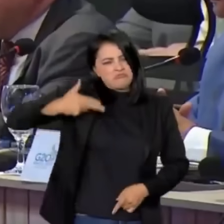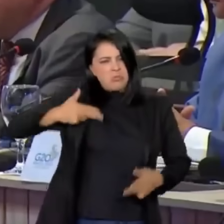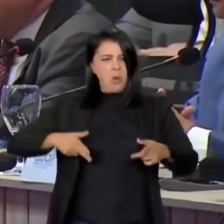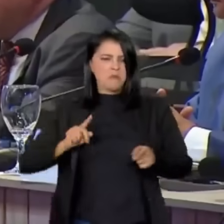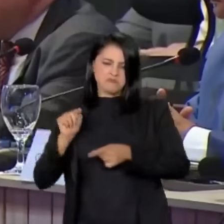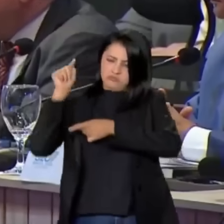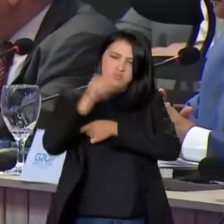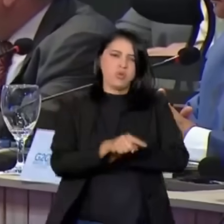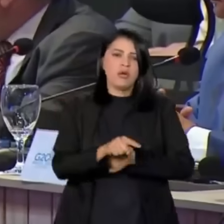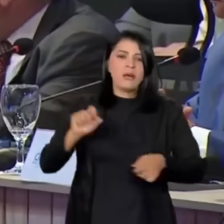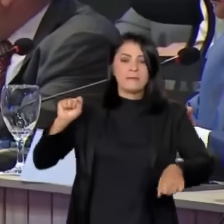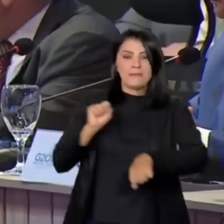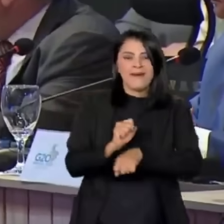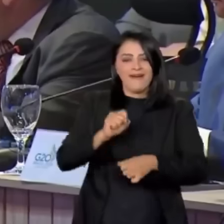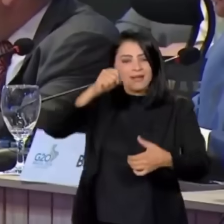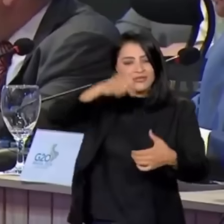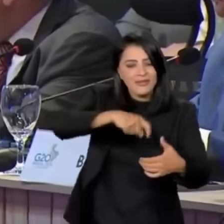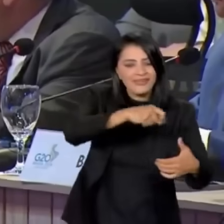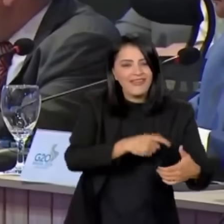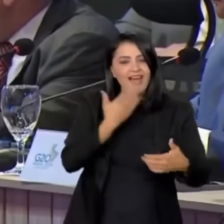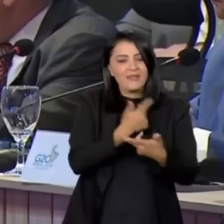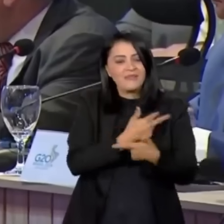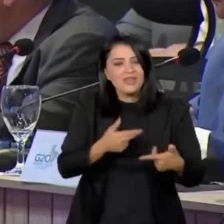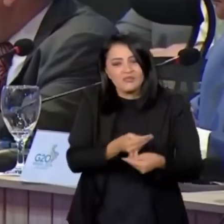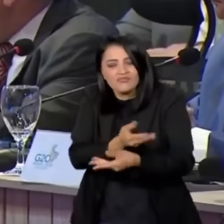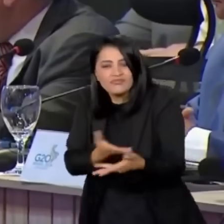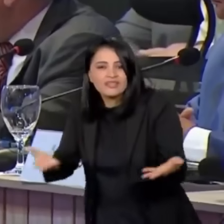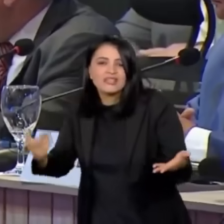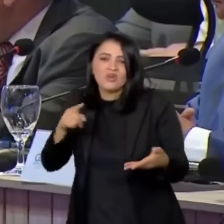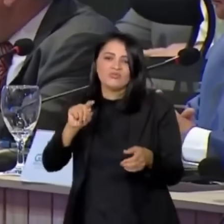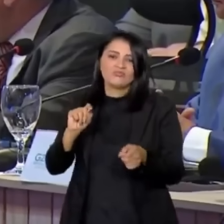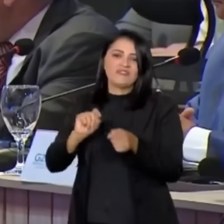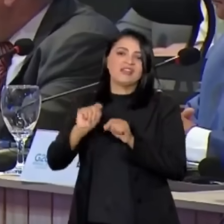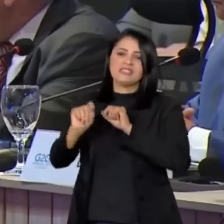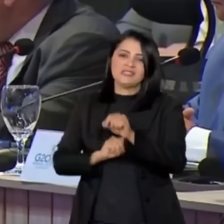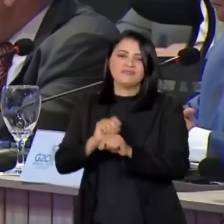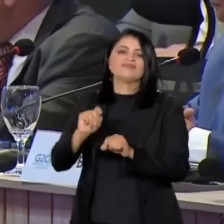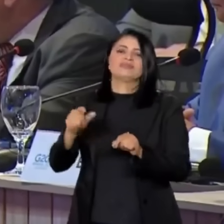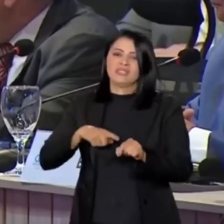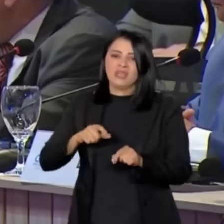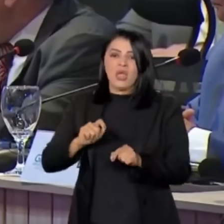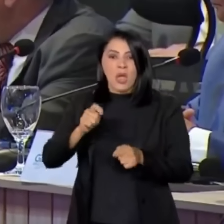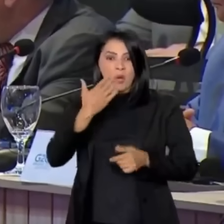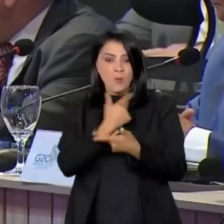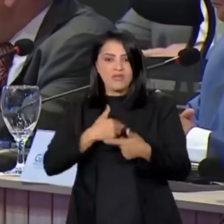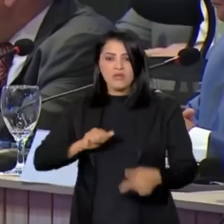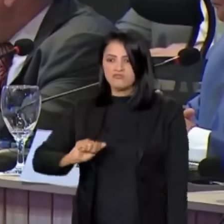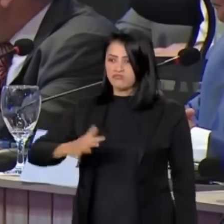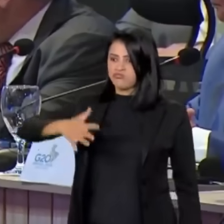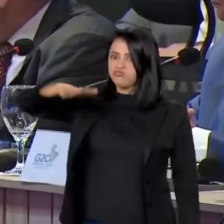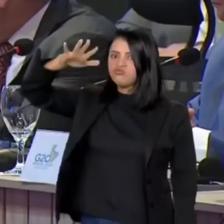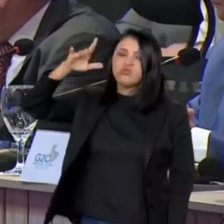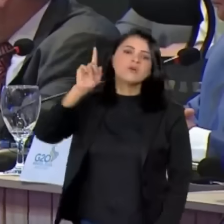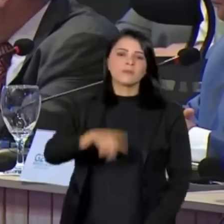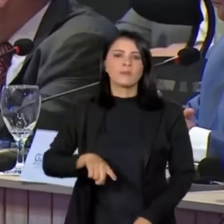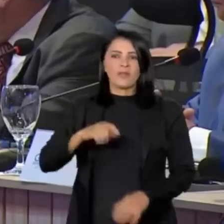interrompem a produção e distribuição de alimentos e insumos, contribuindo para o aumento de preços. Eventos